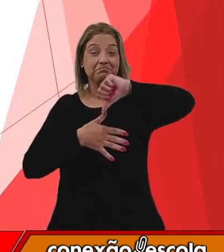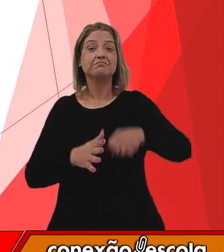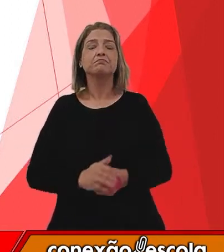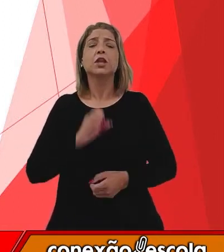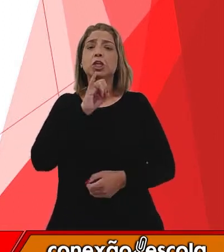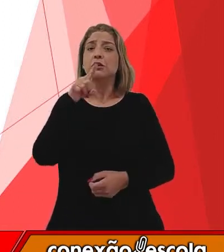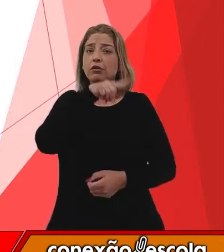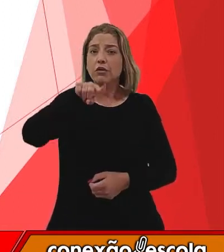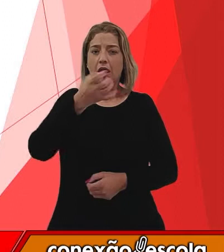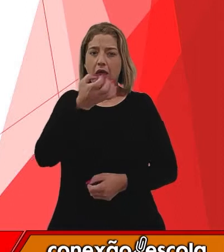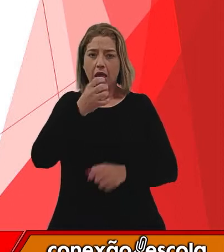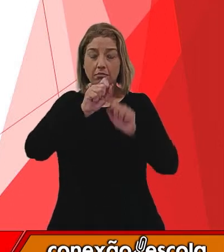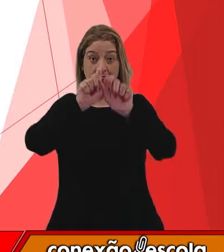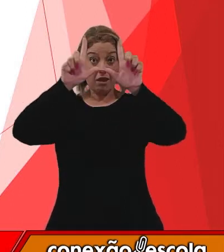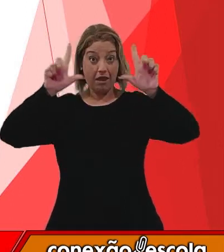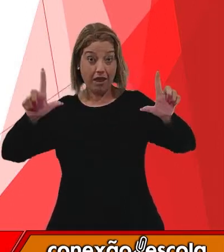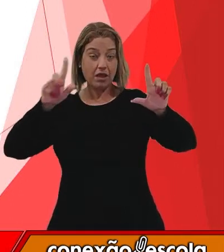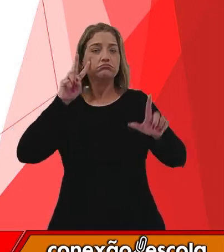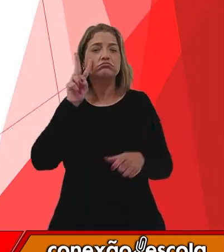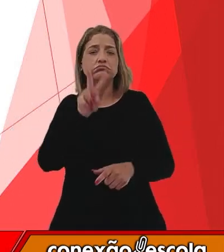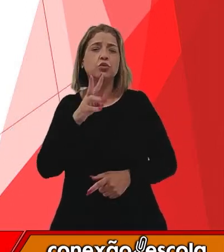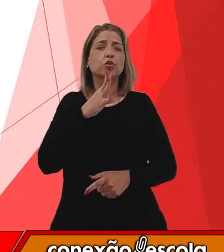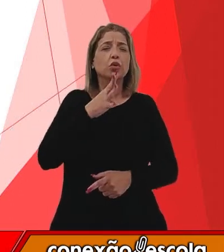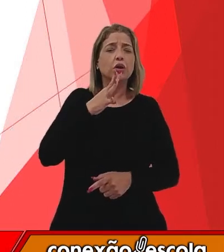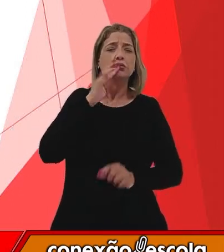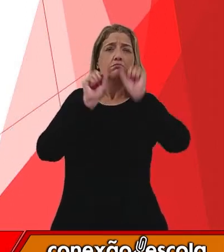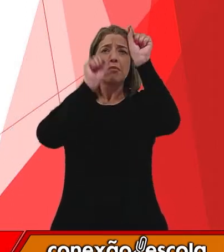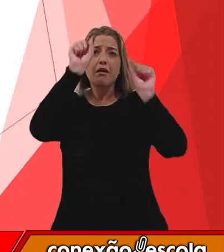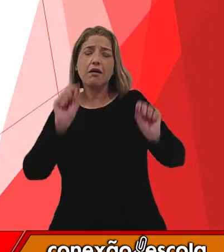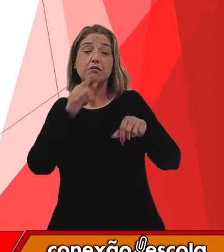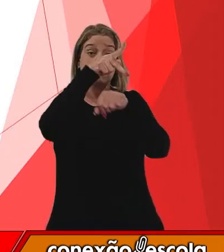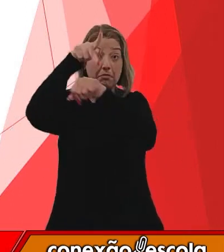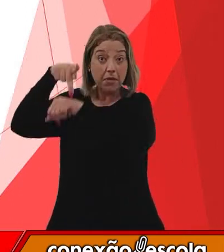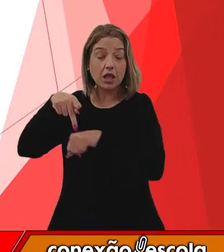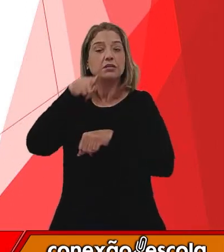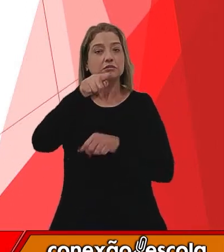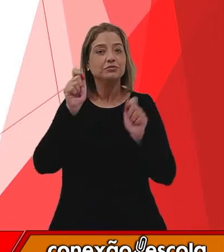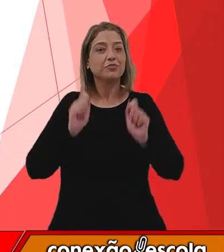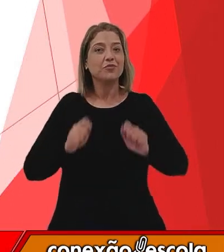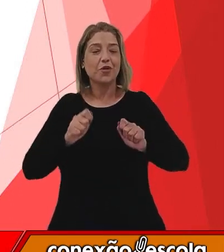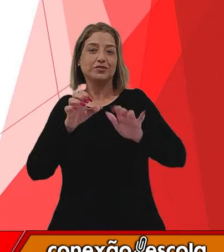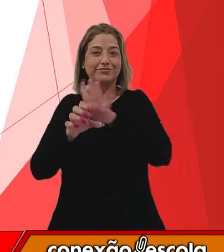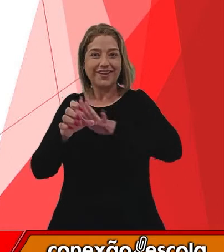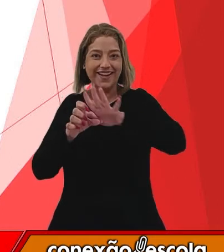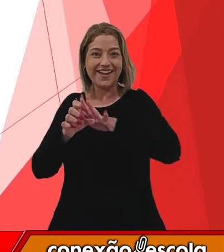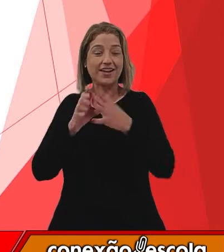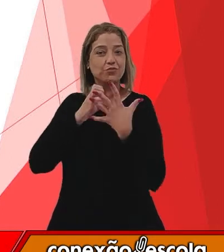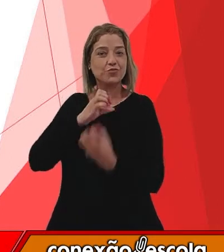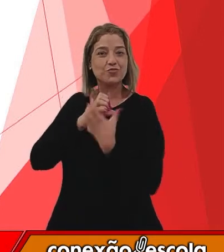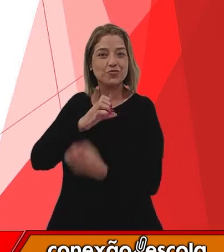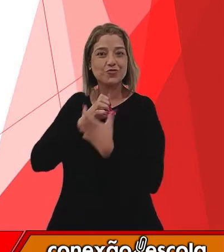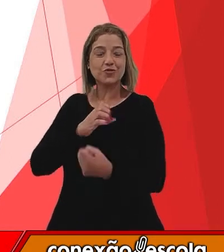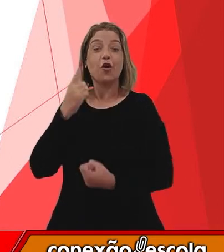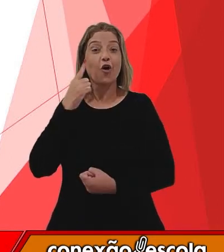você quiser ampliar este mapa para conhecer todos os outros países, basta abrir a tela do seu celular e se aproximar